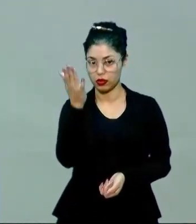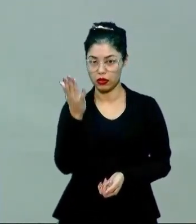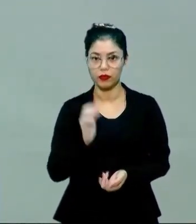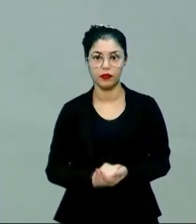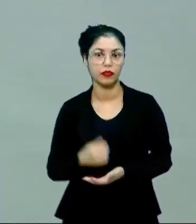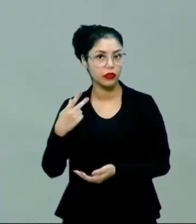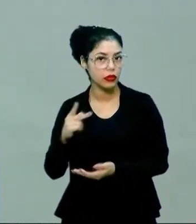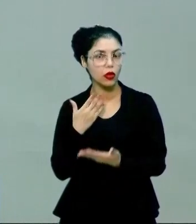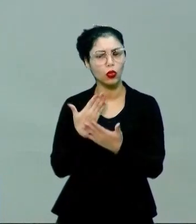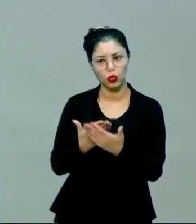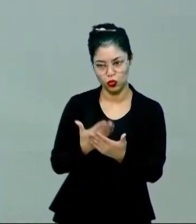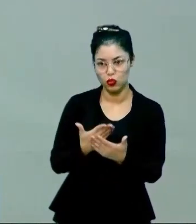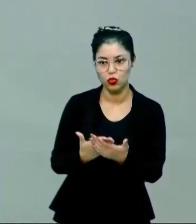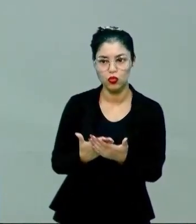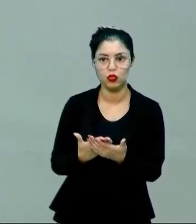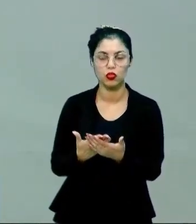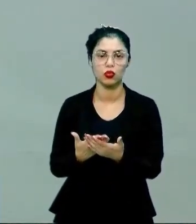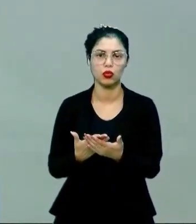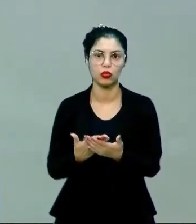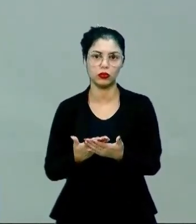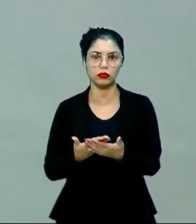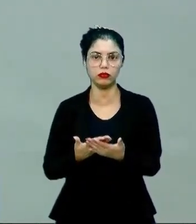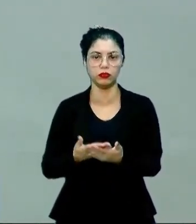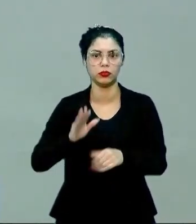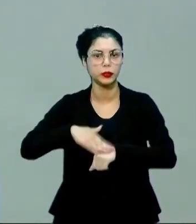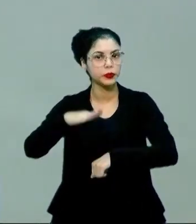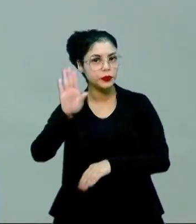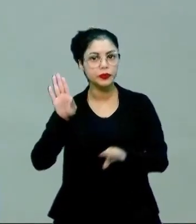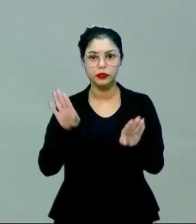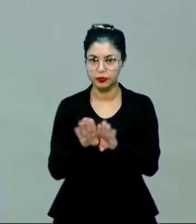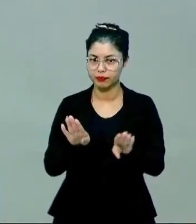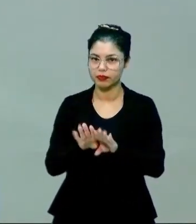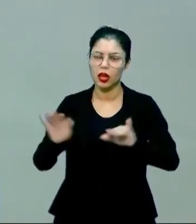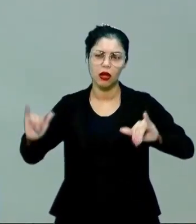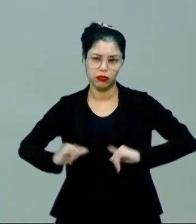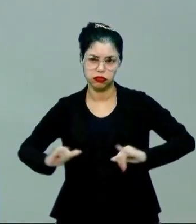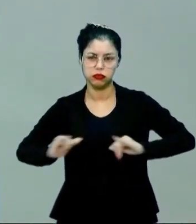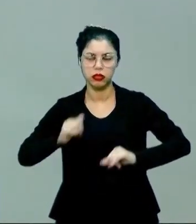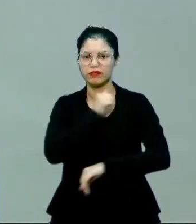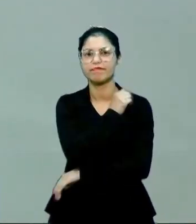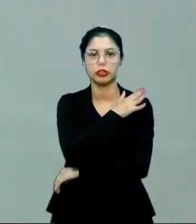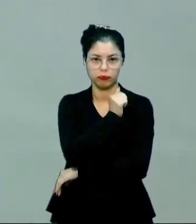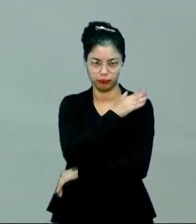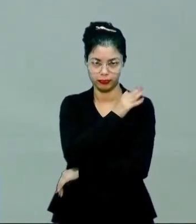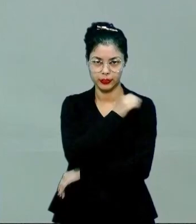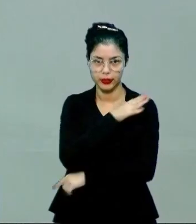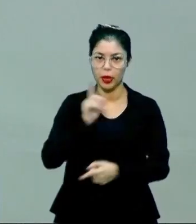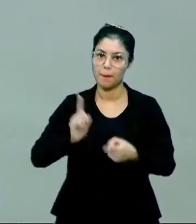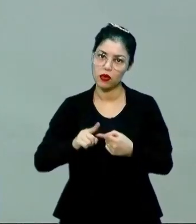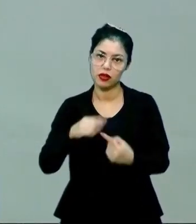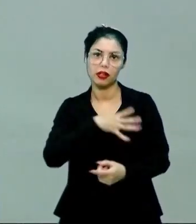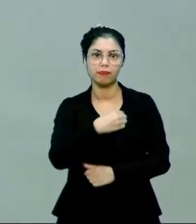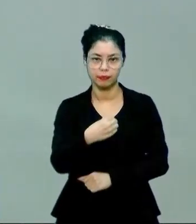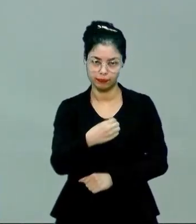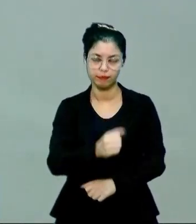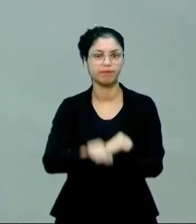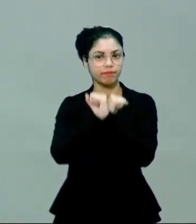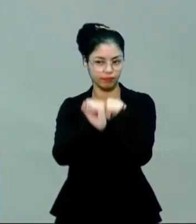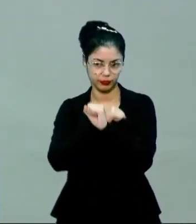dos seus estudos, mas ele também sofreu preconceito por ele ser filho de